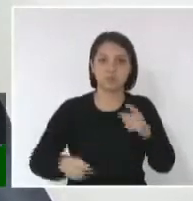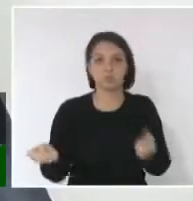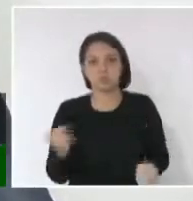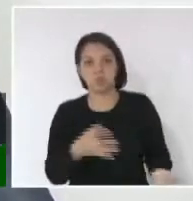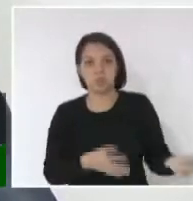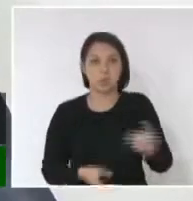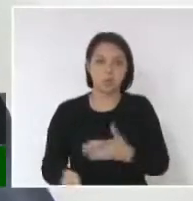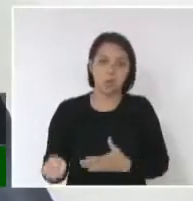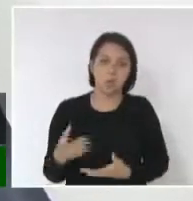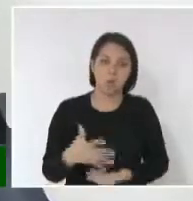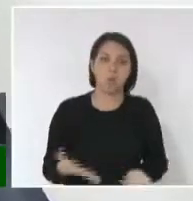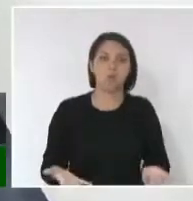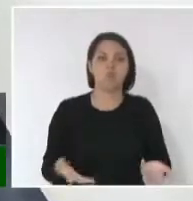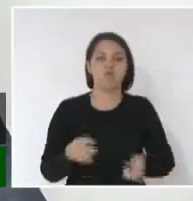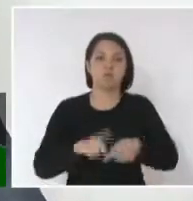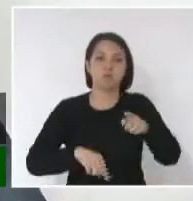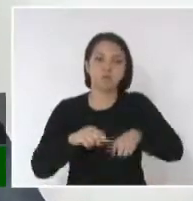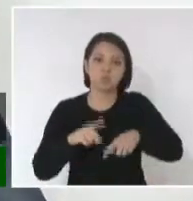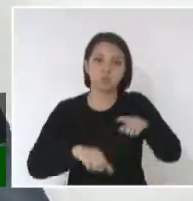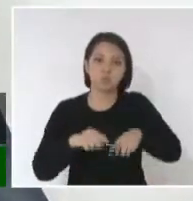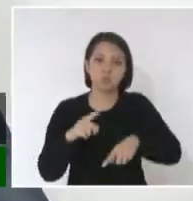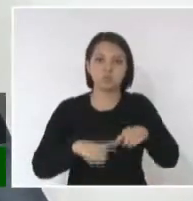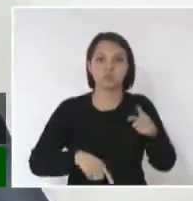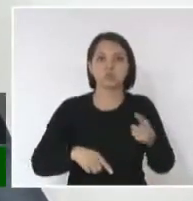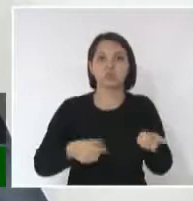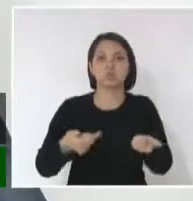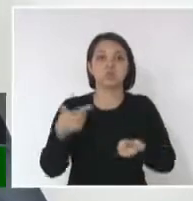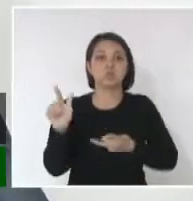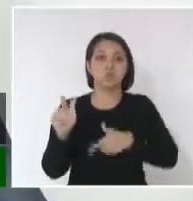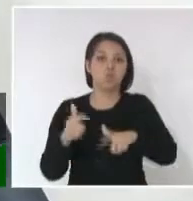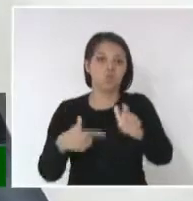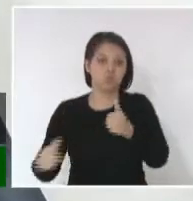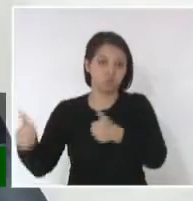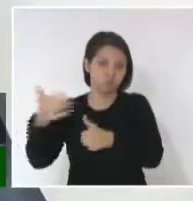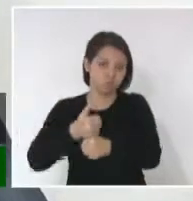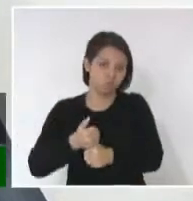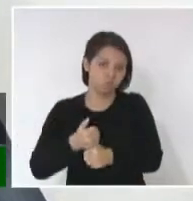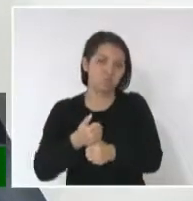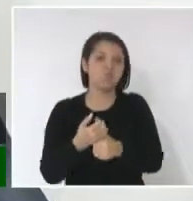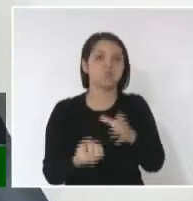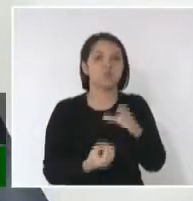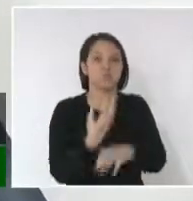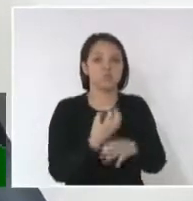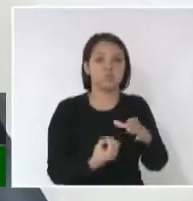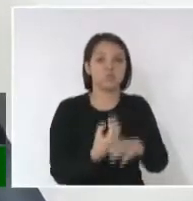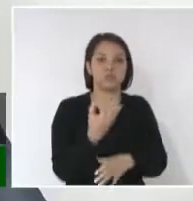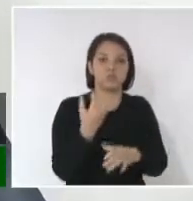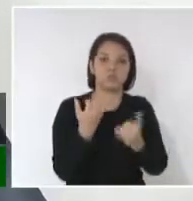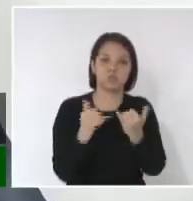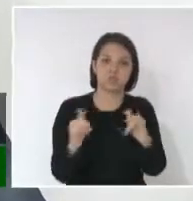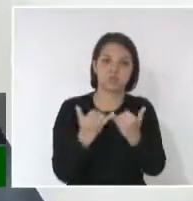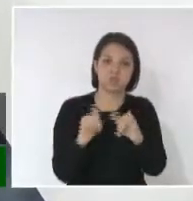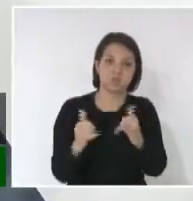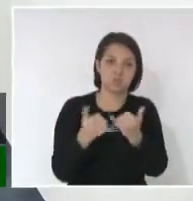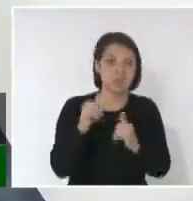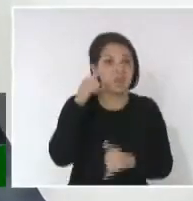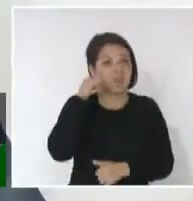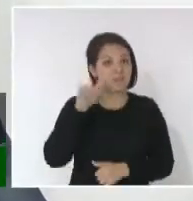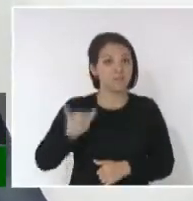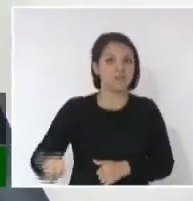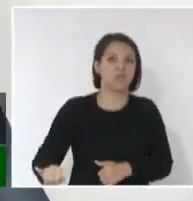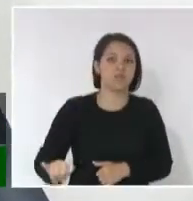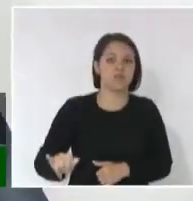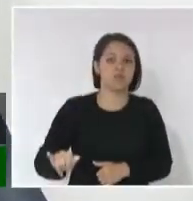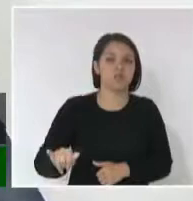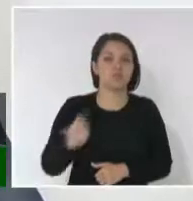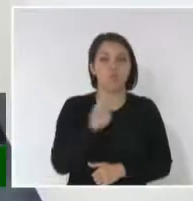de alternativos na produção de energia, evitando o consumo